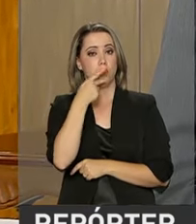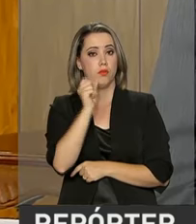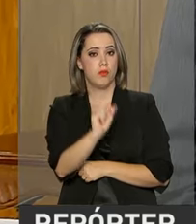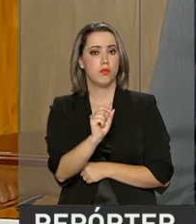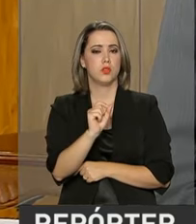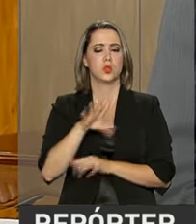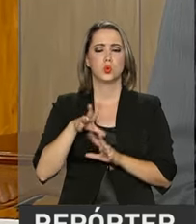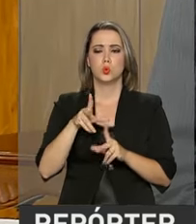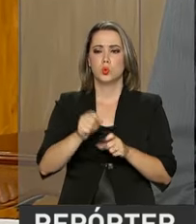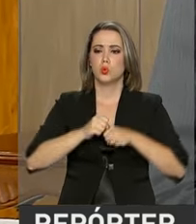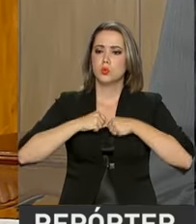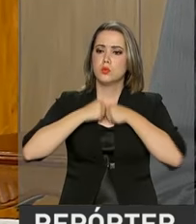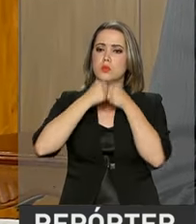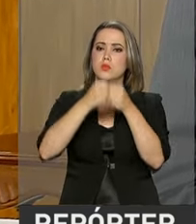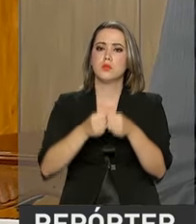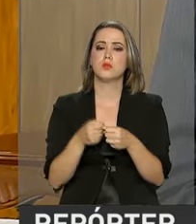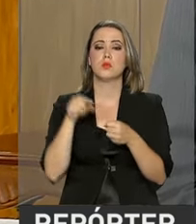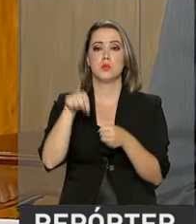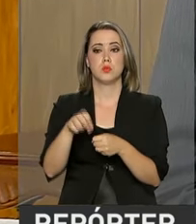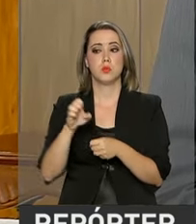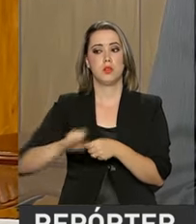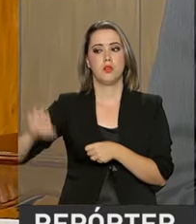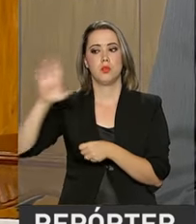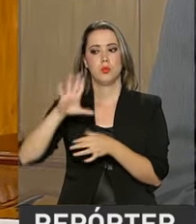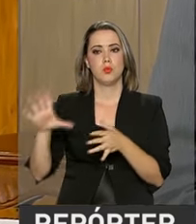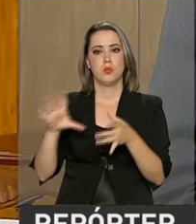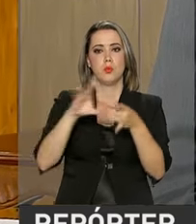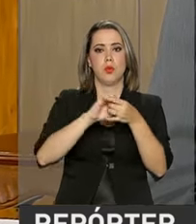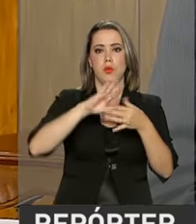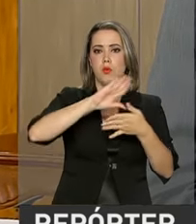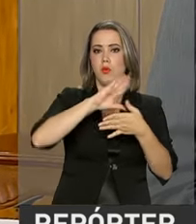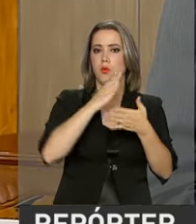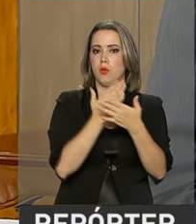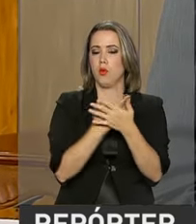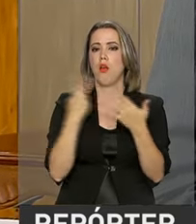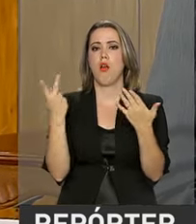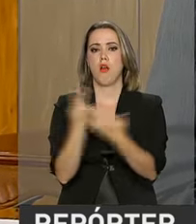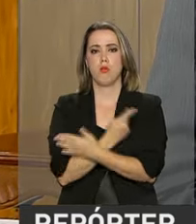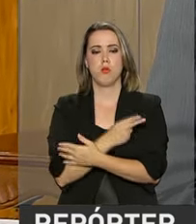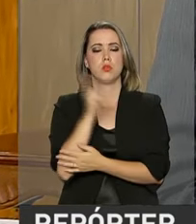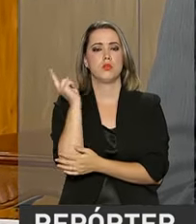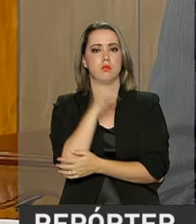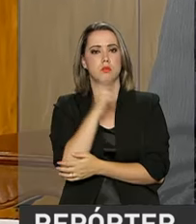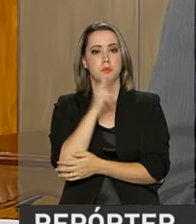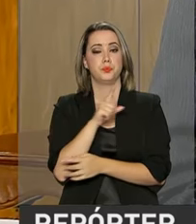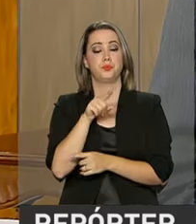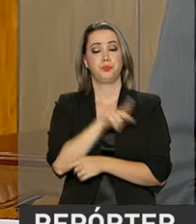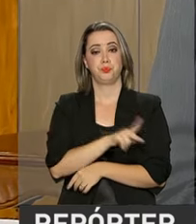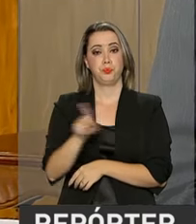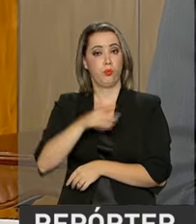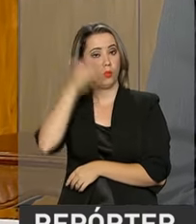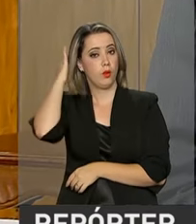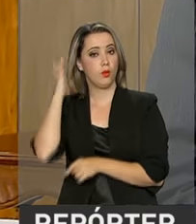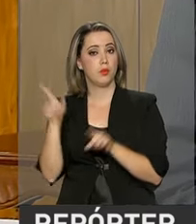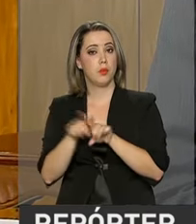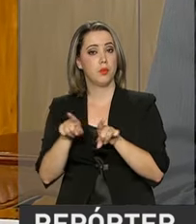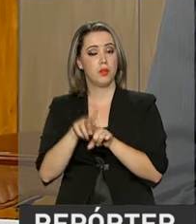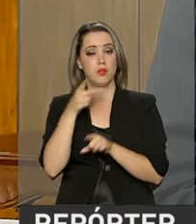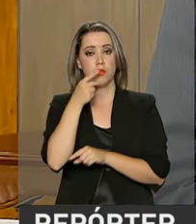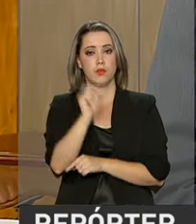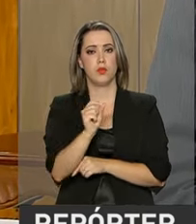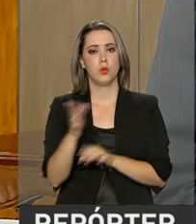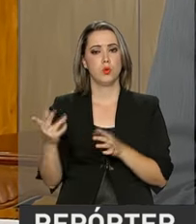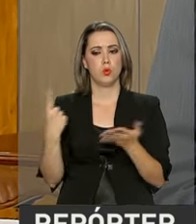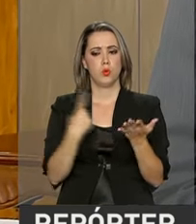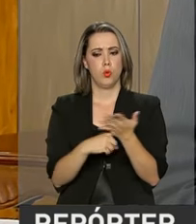fará de tudo para que ele se torne realidade o quanto antes já o presidente temer afirmou que com o acordo